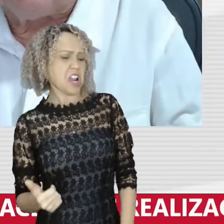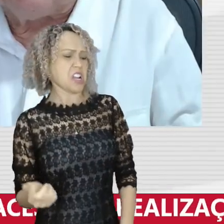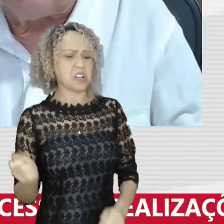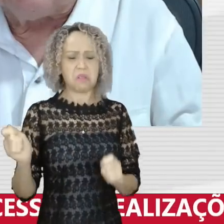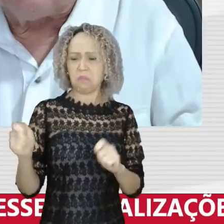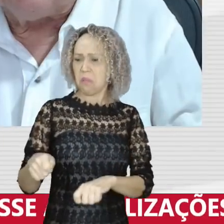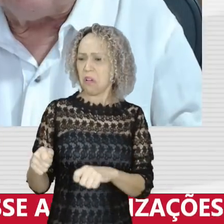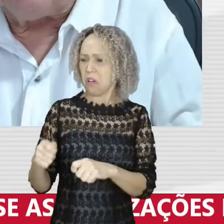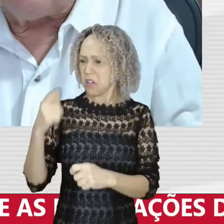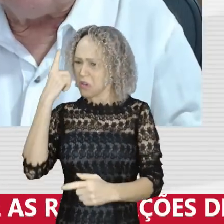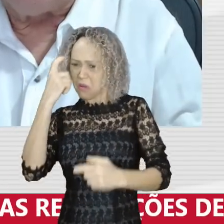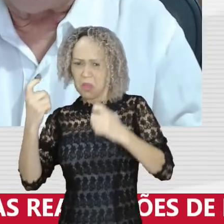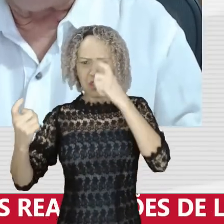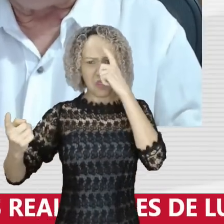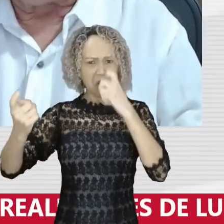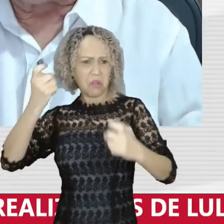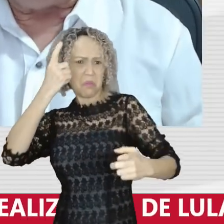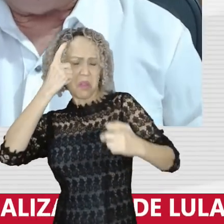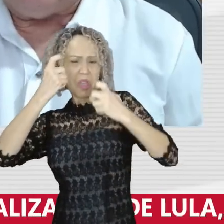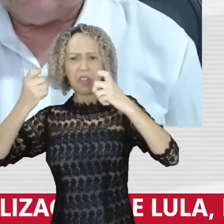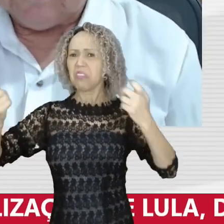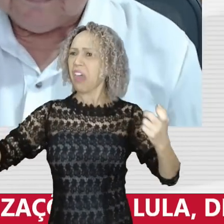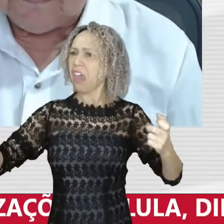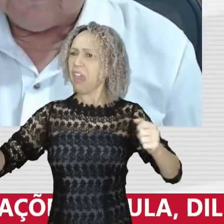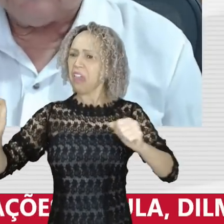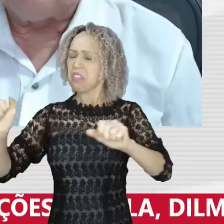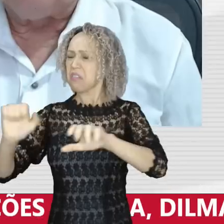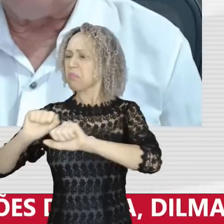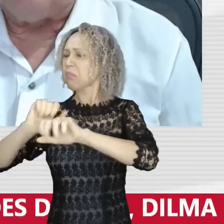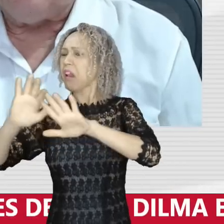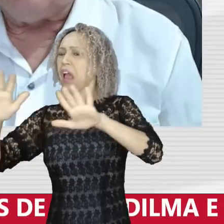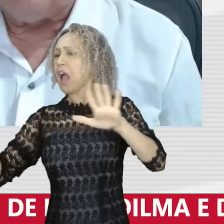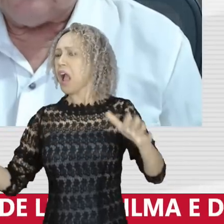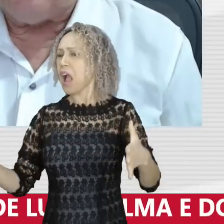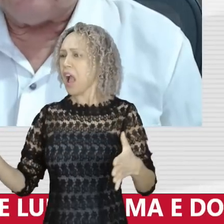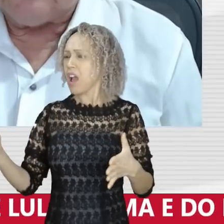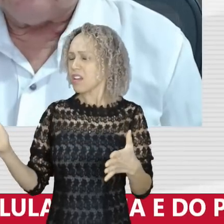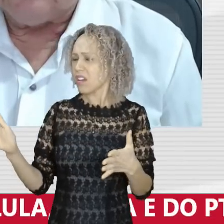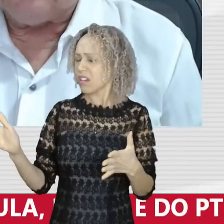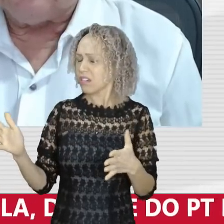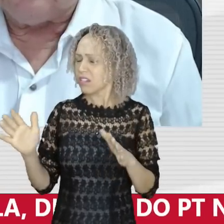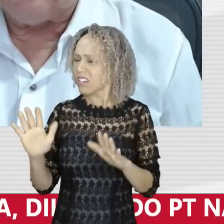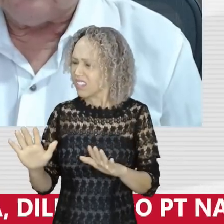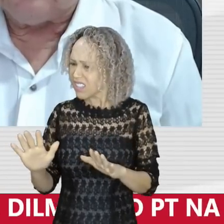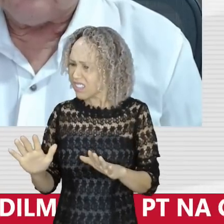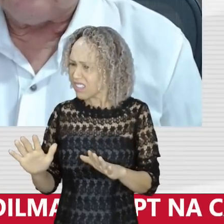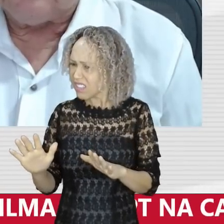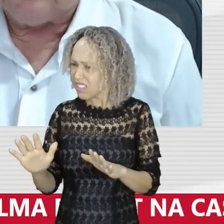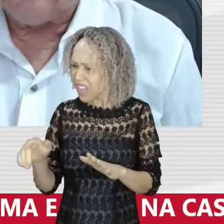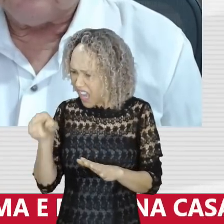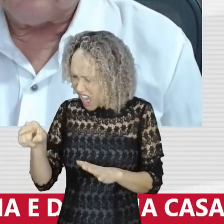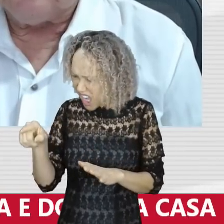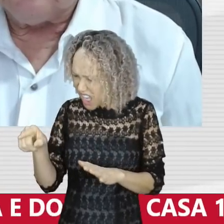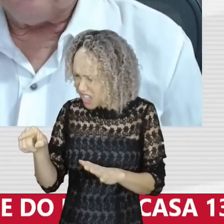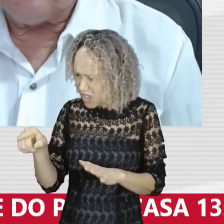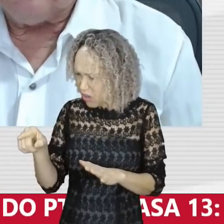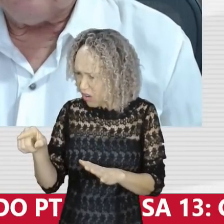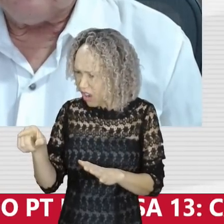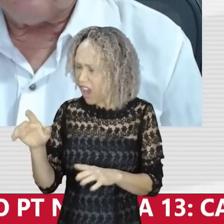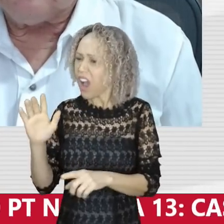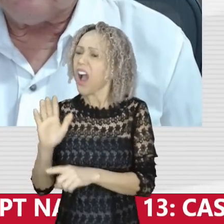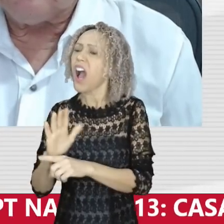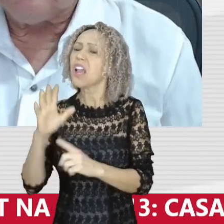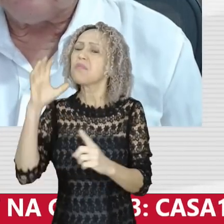torna um incentivo para a permanência e até para que outros também passem a agir dessa forma. Então, quando